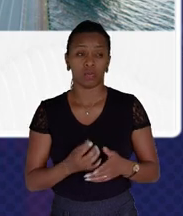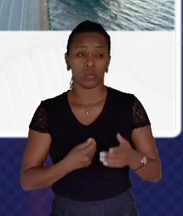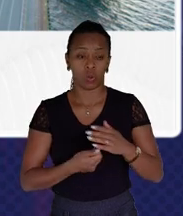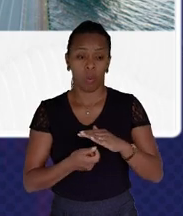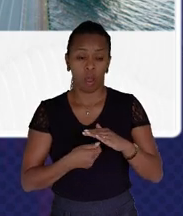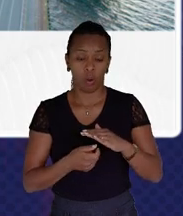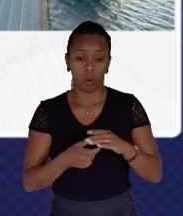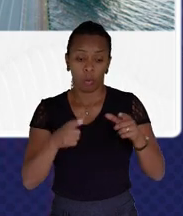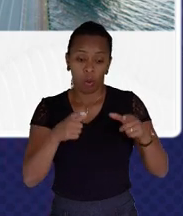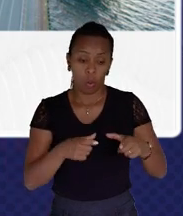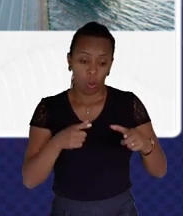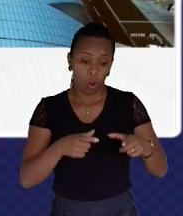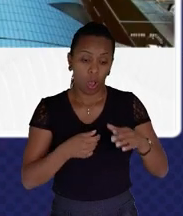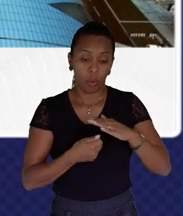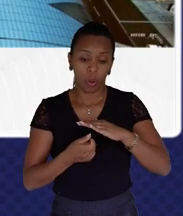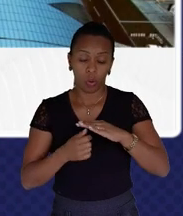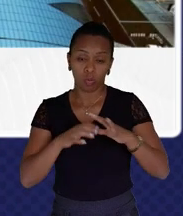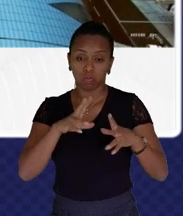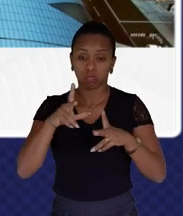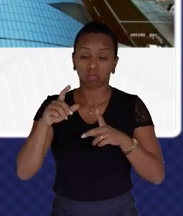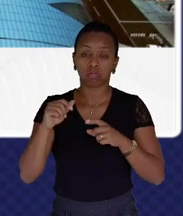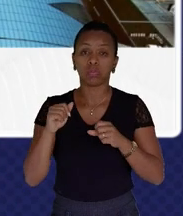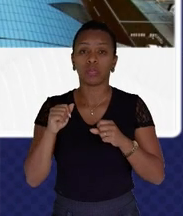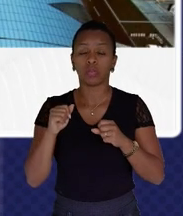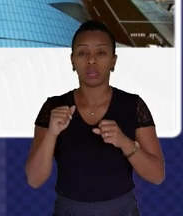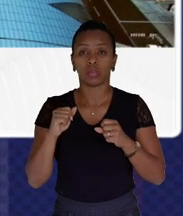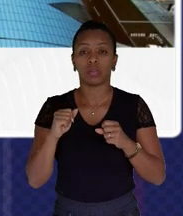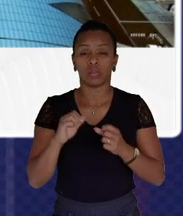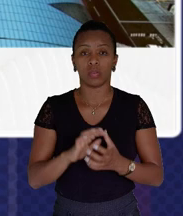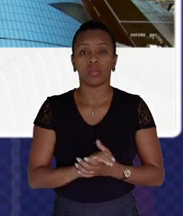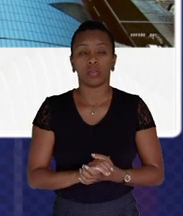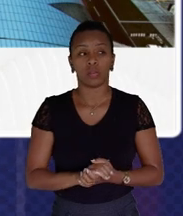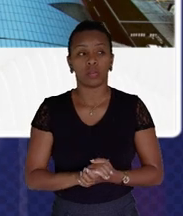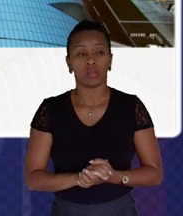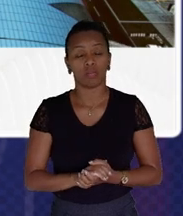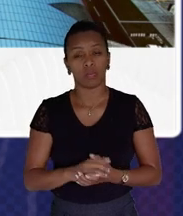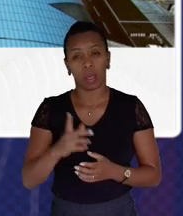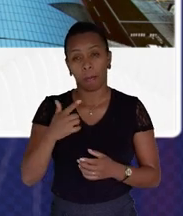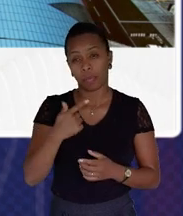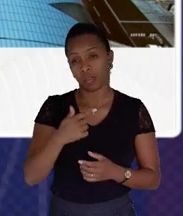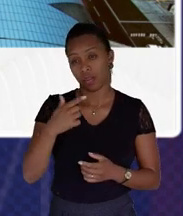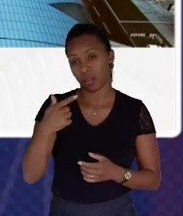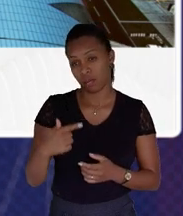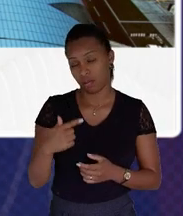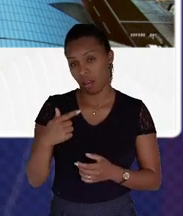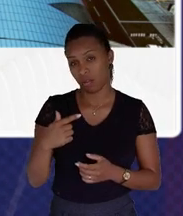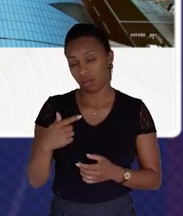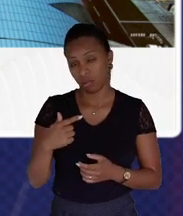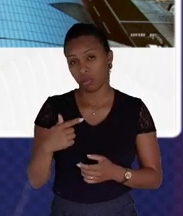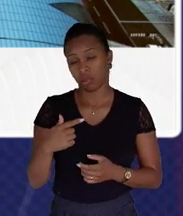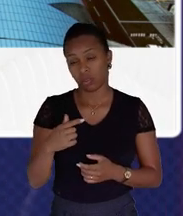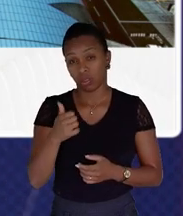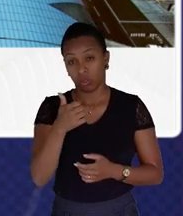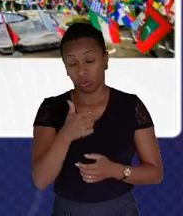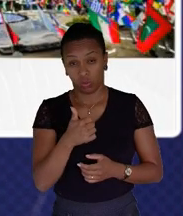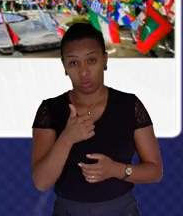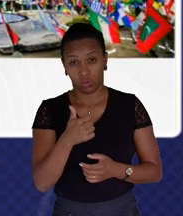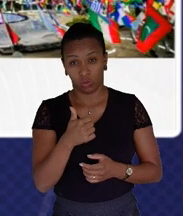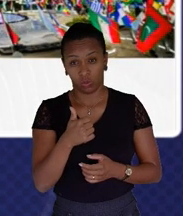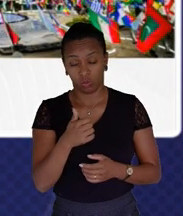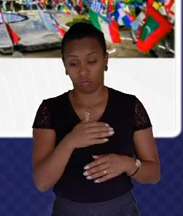77 global ports From one sandy runway to a 1 billion passenger airport